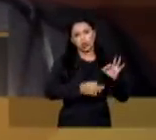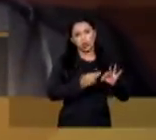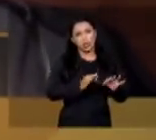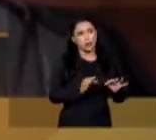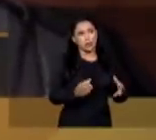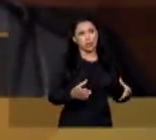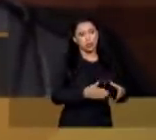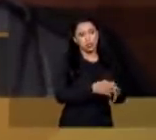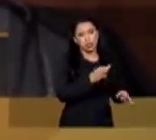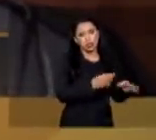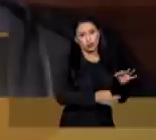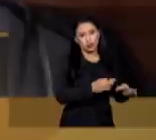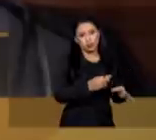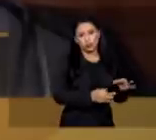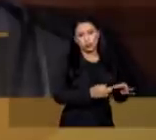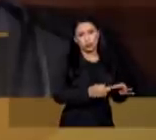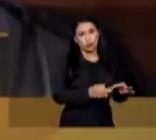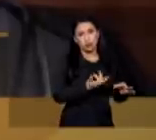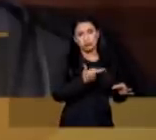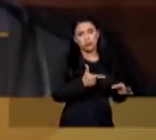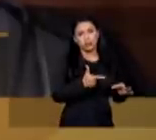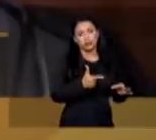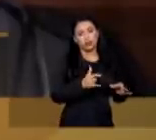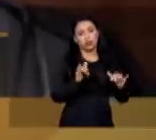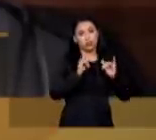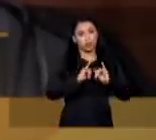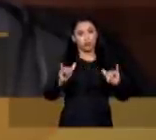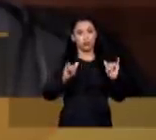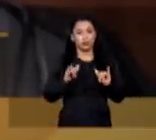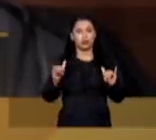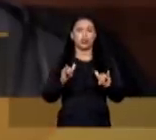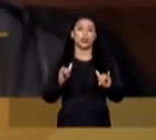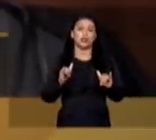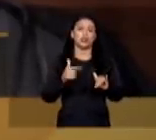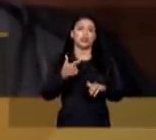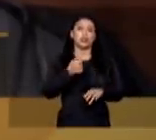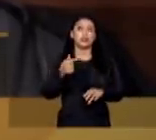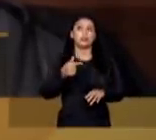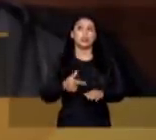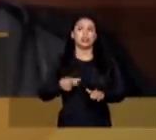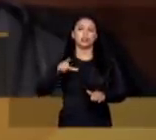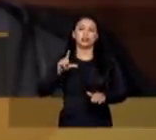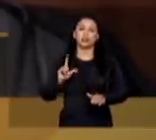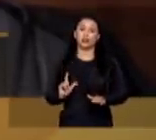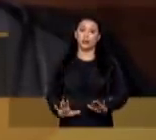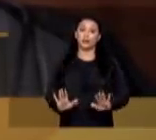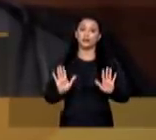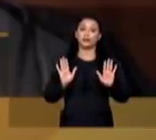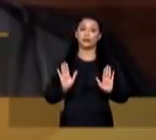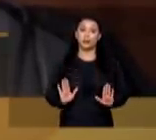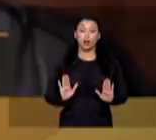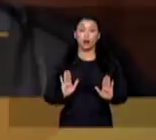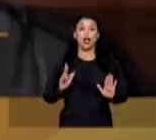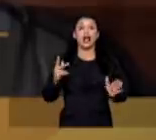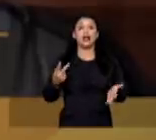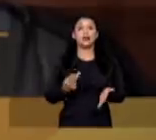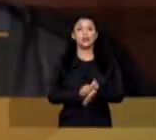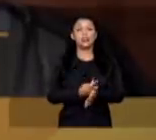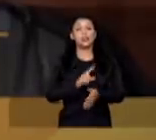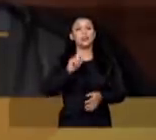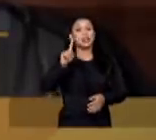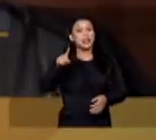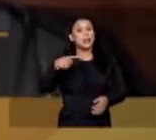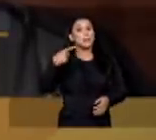segunda turma, ordinariamente divulgado ao final da semana antecedente, o que, de fato, só veio a ocorrer